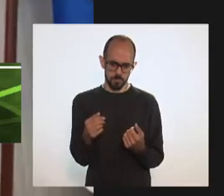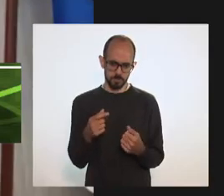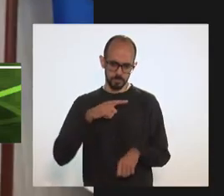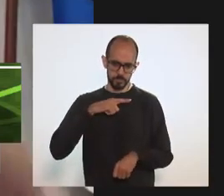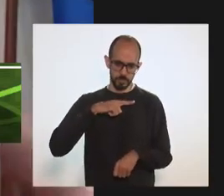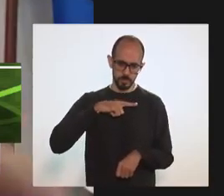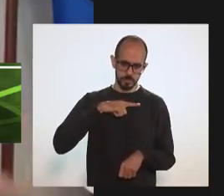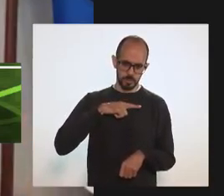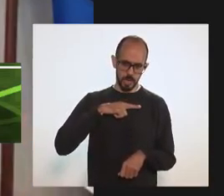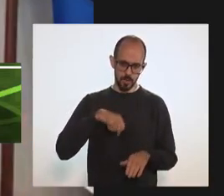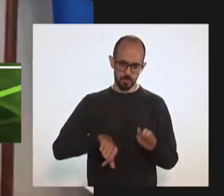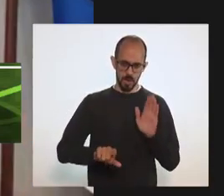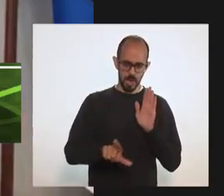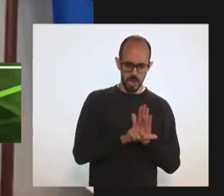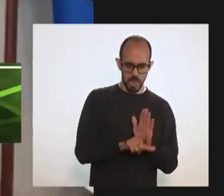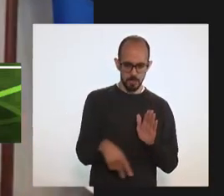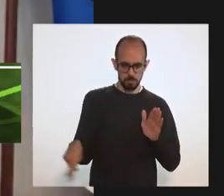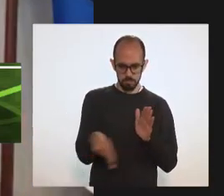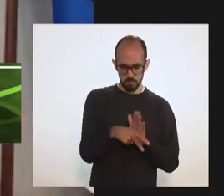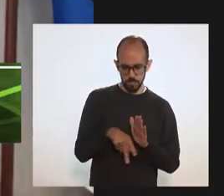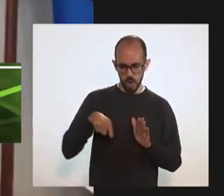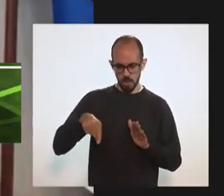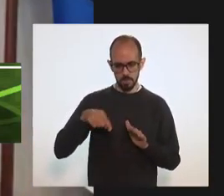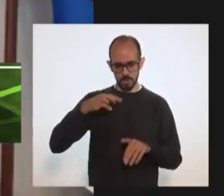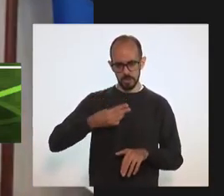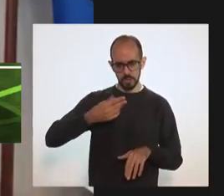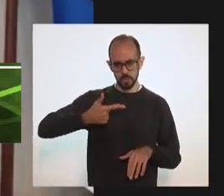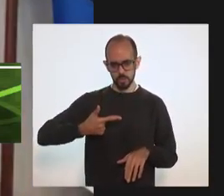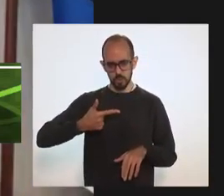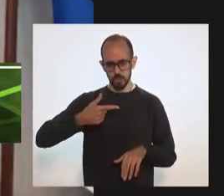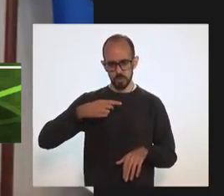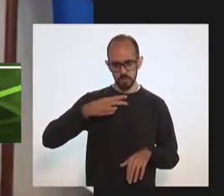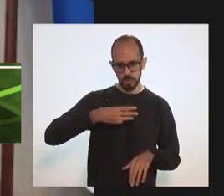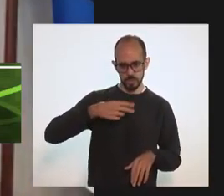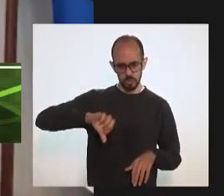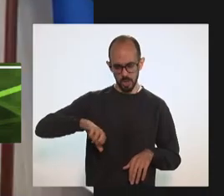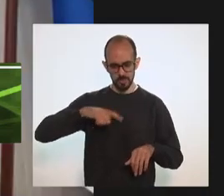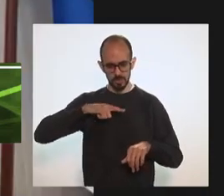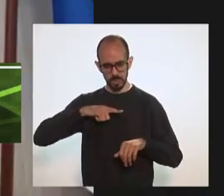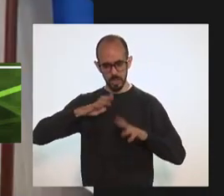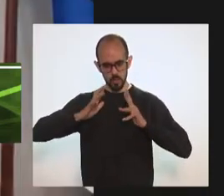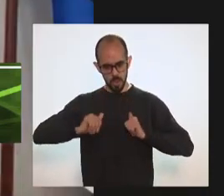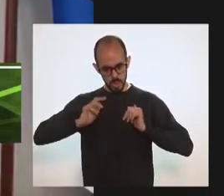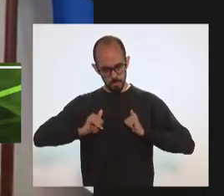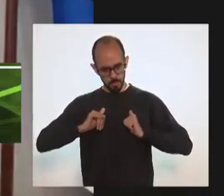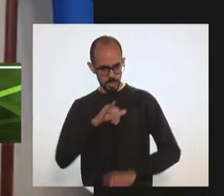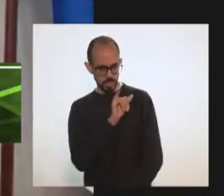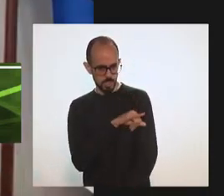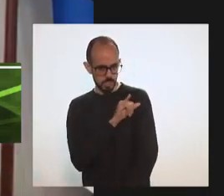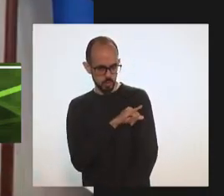ela é mais específica do que a lei global, que é a 3239. Nesse